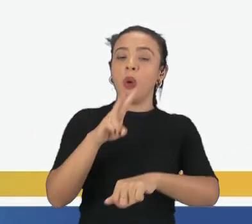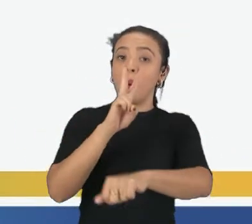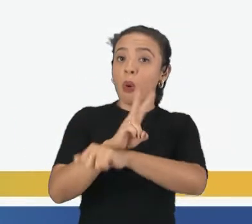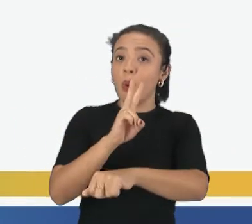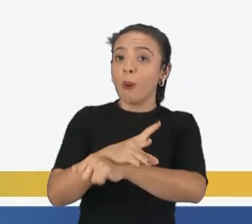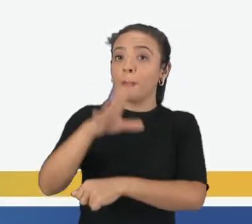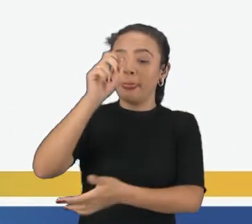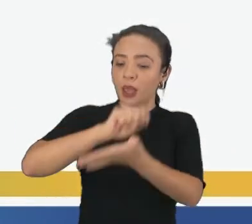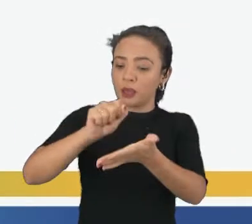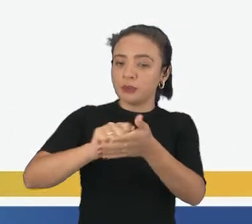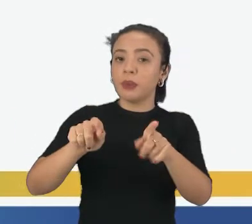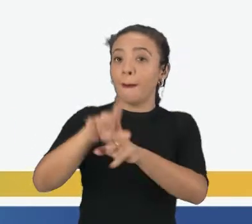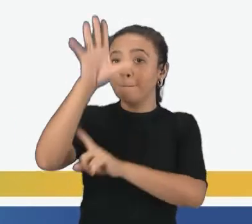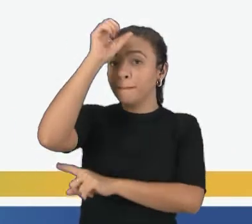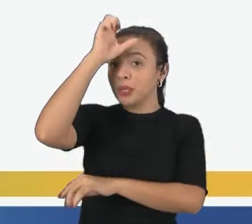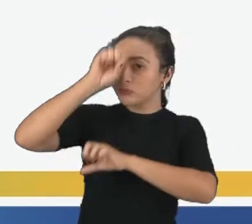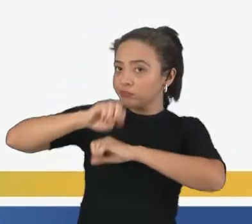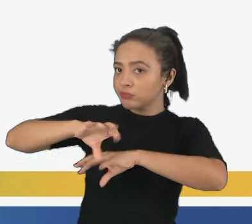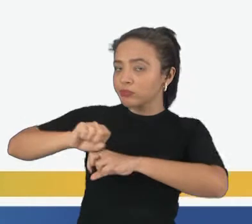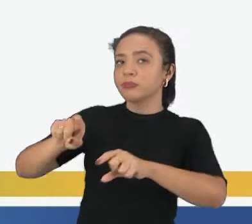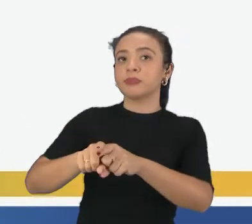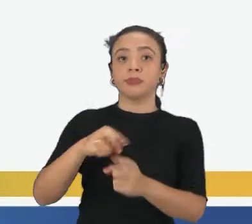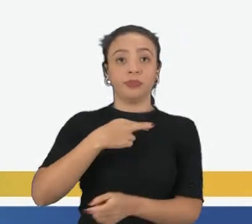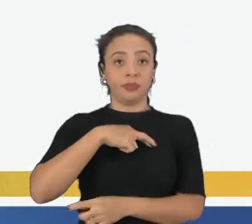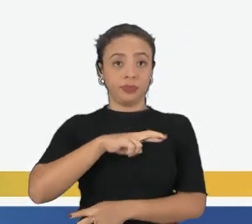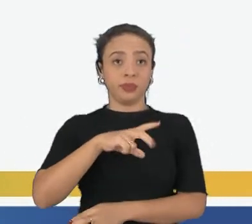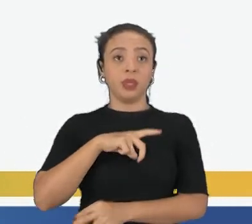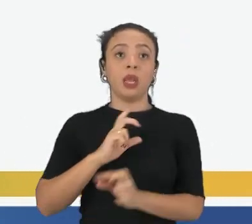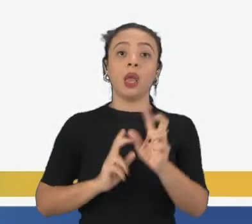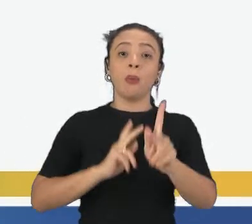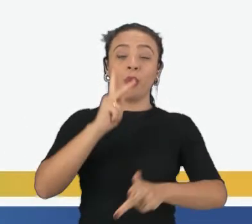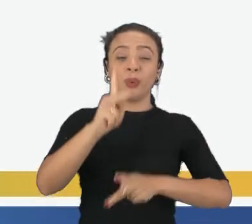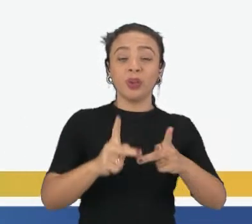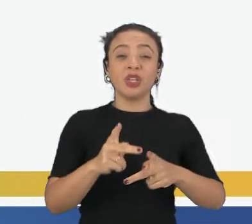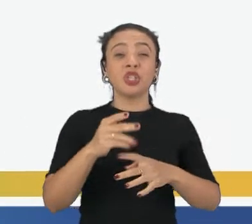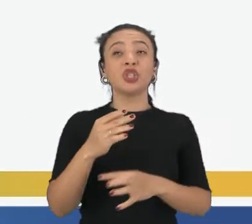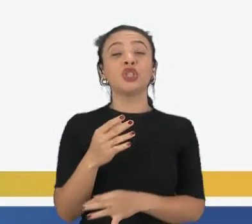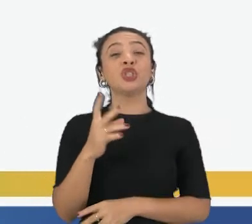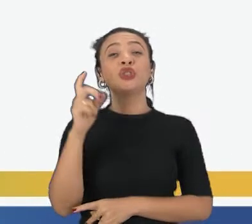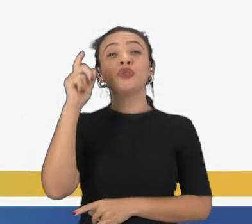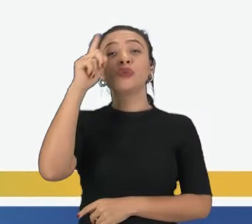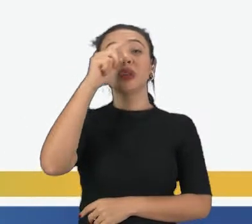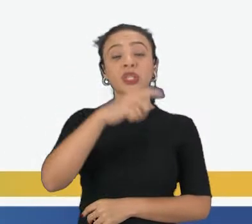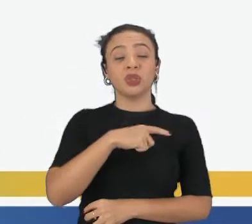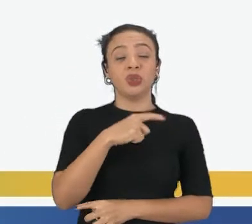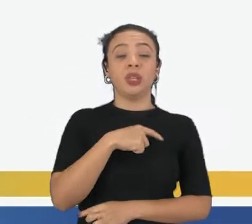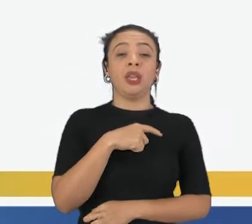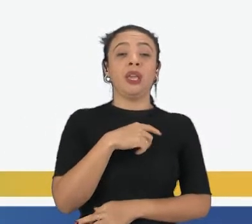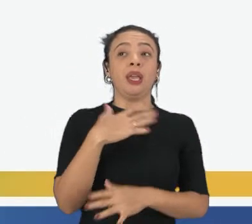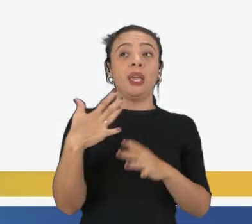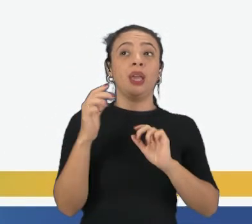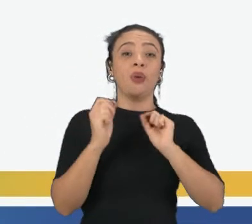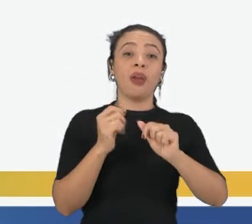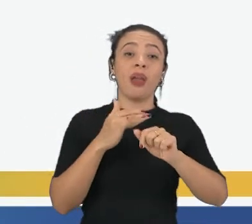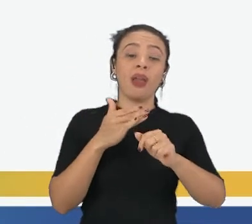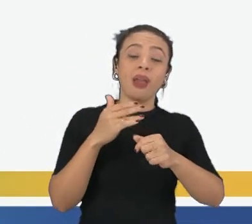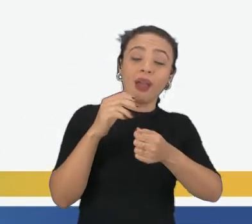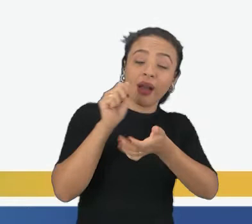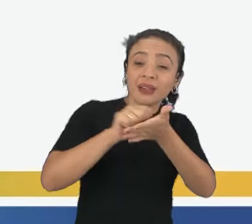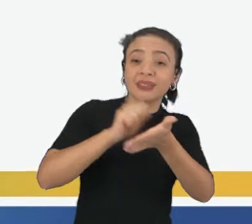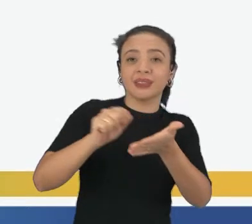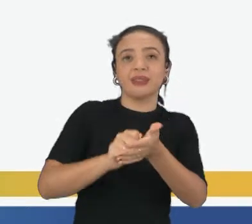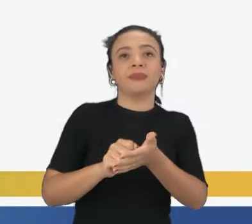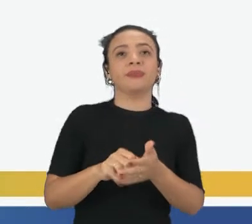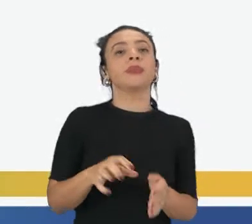escrever para aprender para ensinar né religiões de povos com acesso difícil a línguas escritas mantém a tradição oral